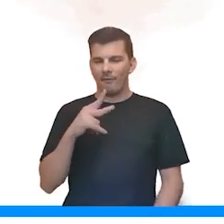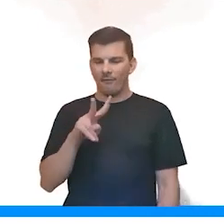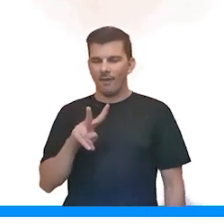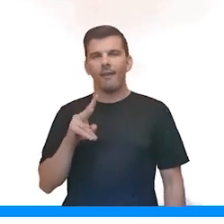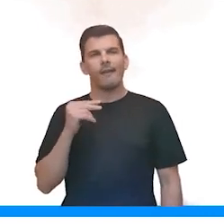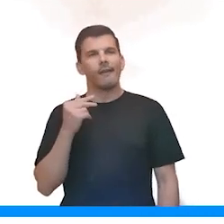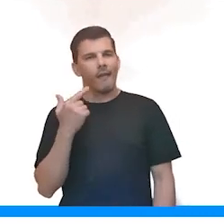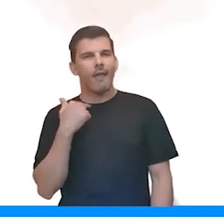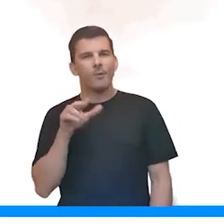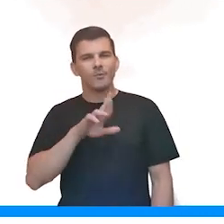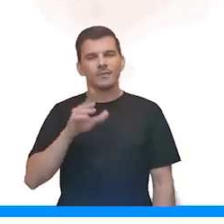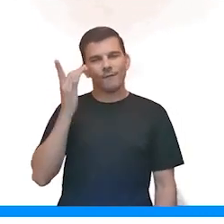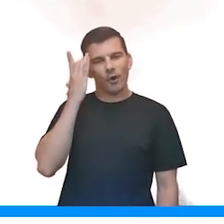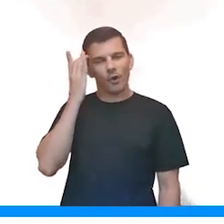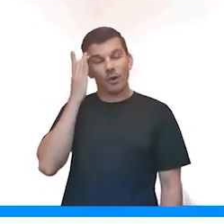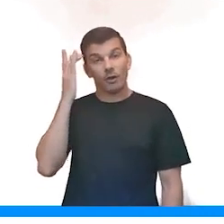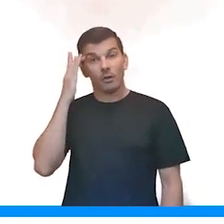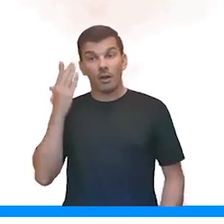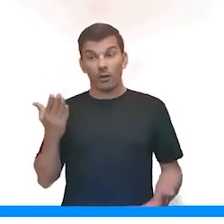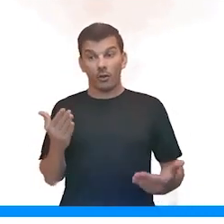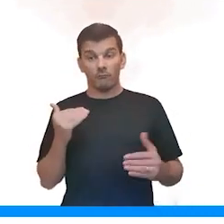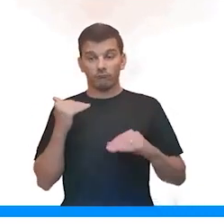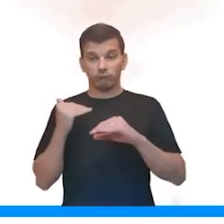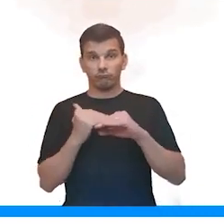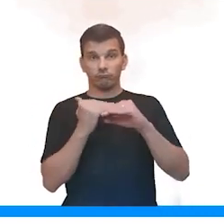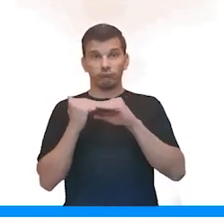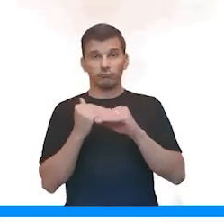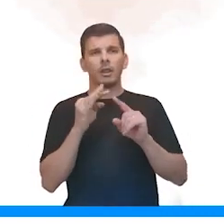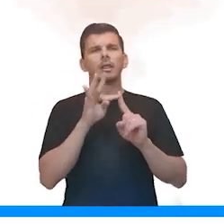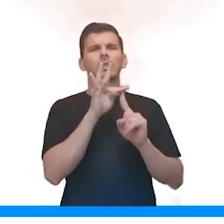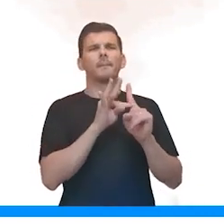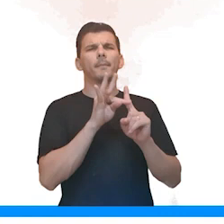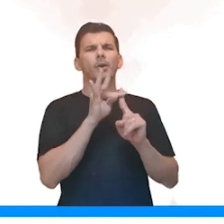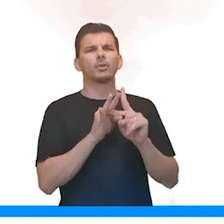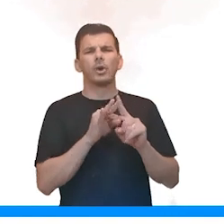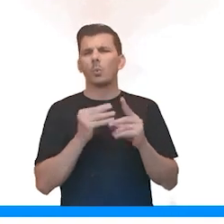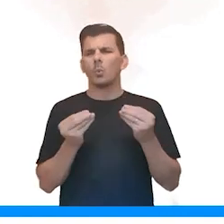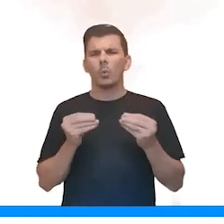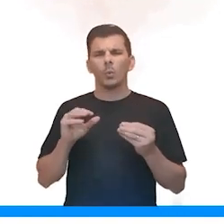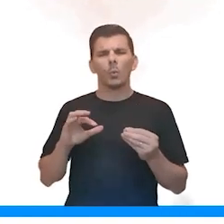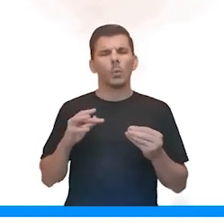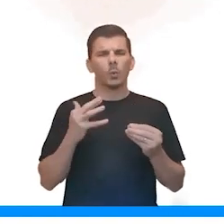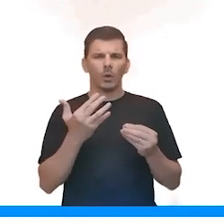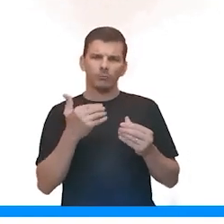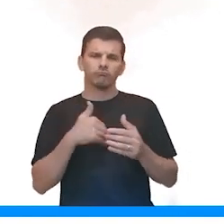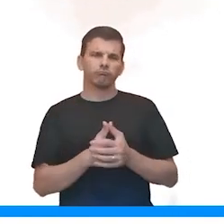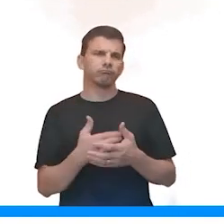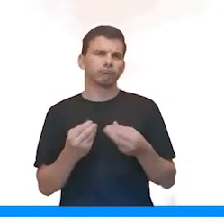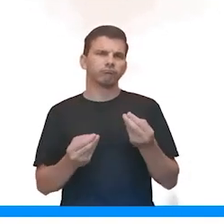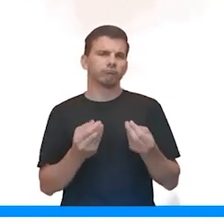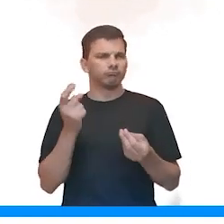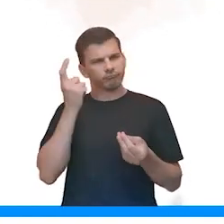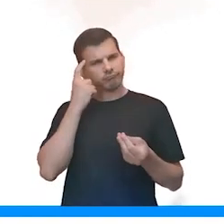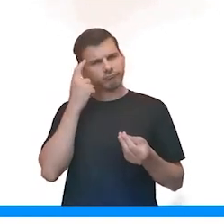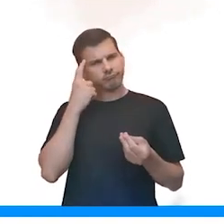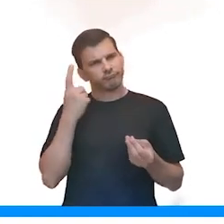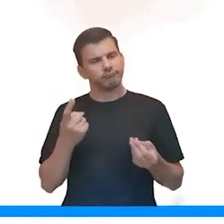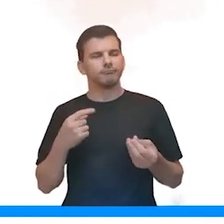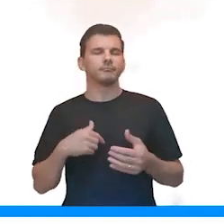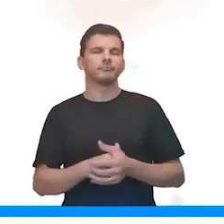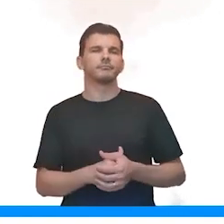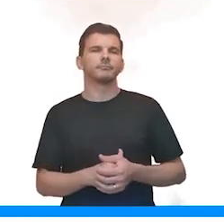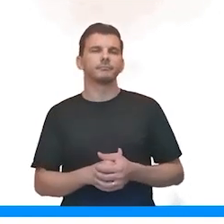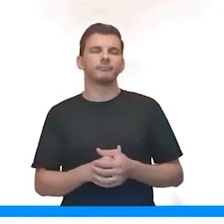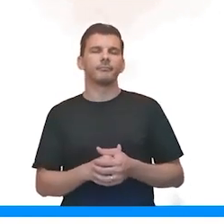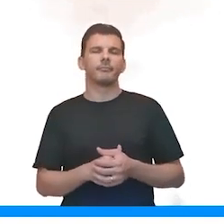vai lá embaixo. Então, PV igual a NRT é uma equação muito mágica. Agora, vamos fixar a temperatura? Se eu fixar a temperatura, professor, como é